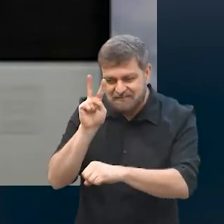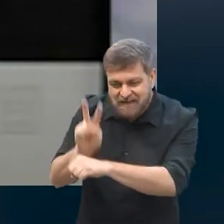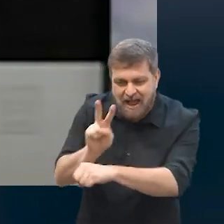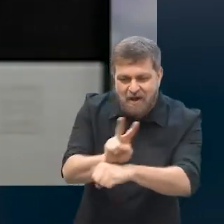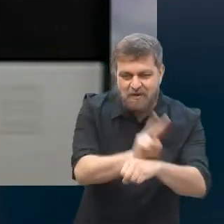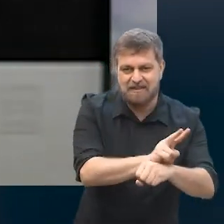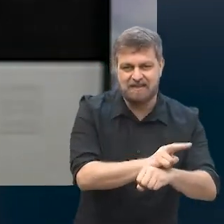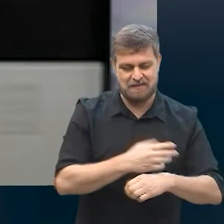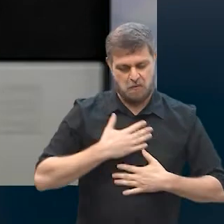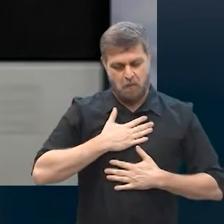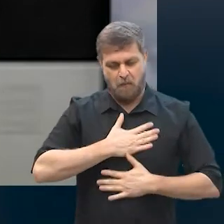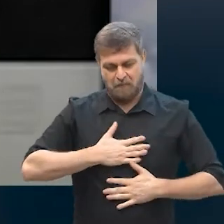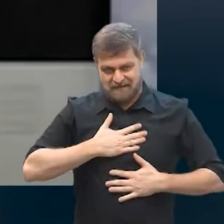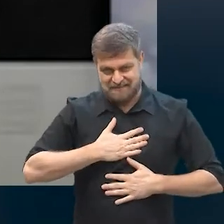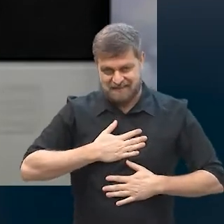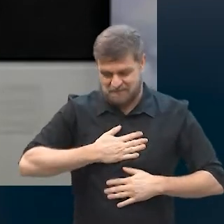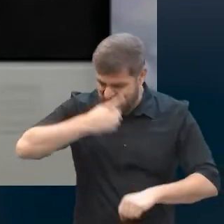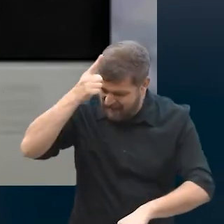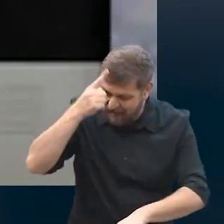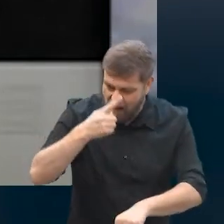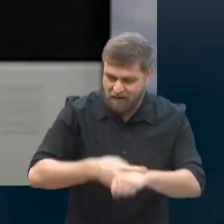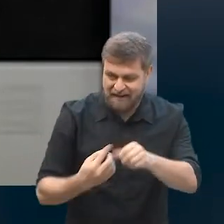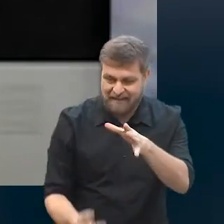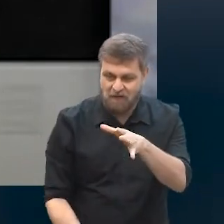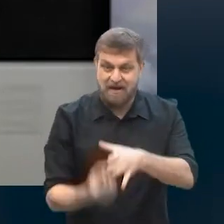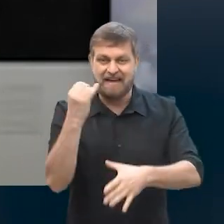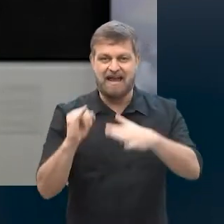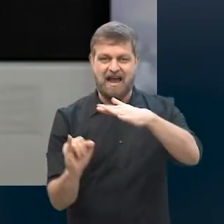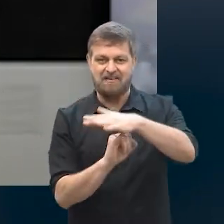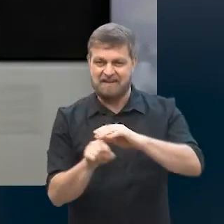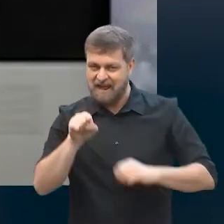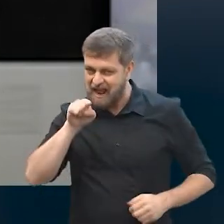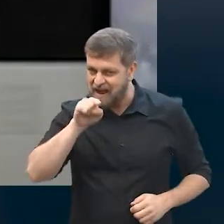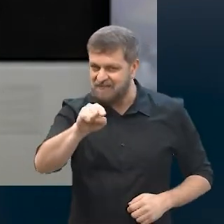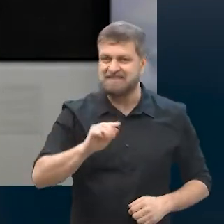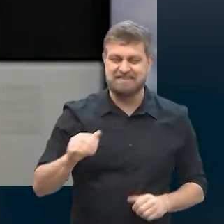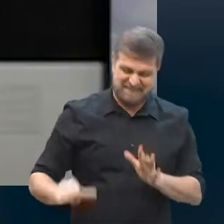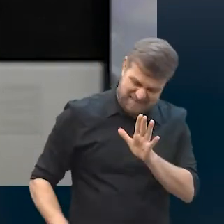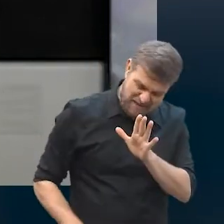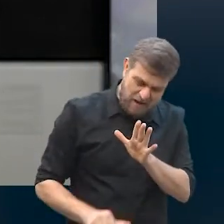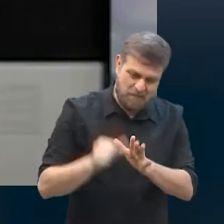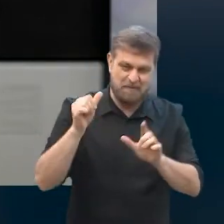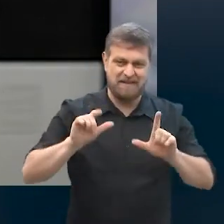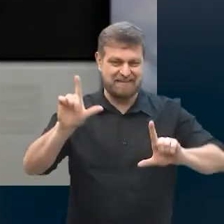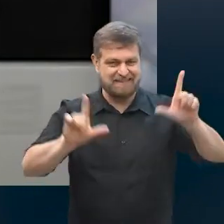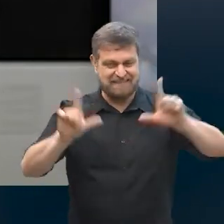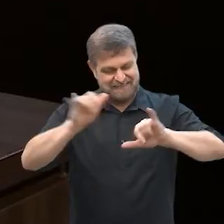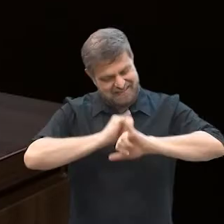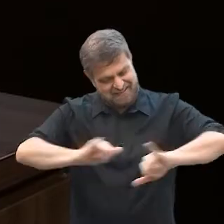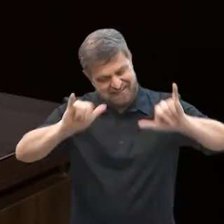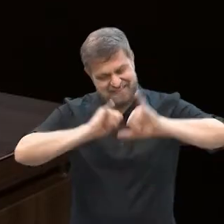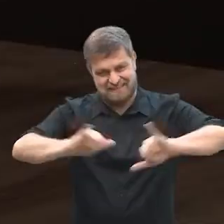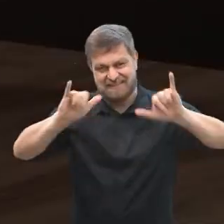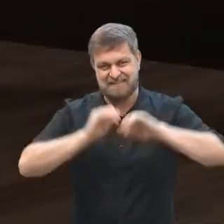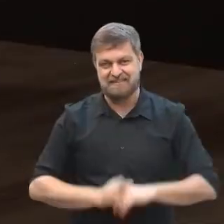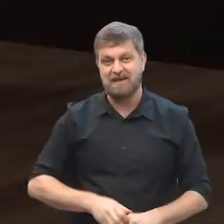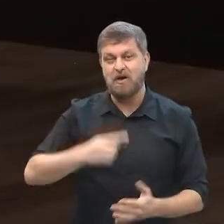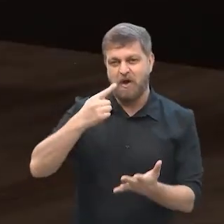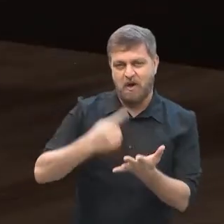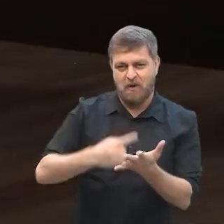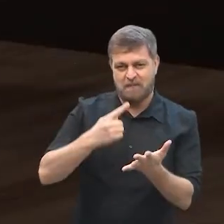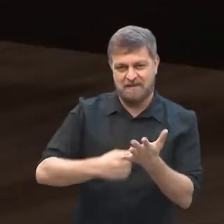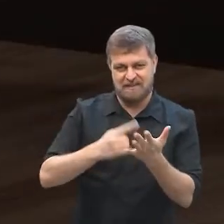prazer, quando eu criar esse instituto, vocês vão ser os primeiros a saberem. Combinado,